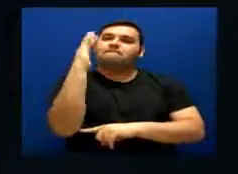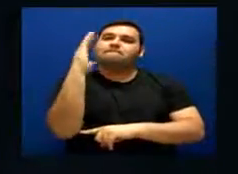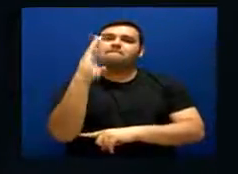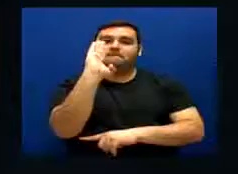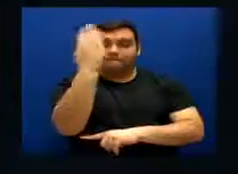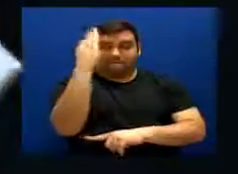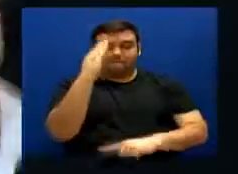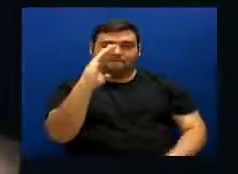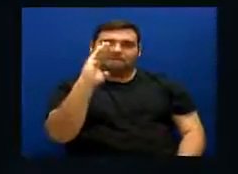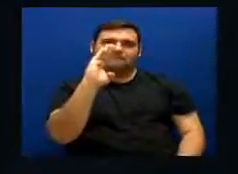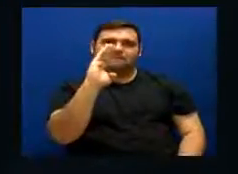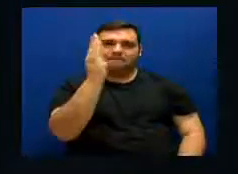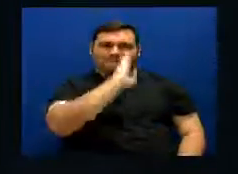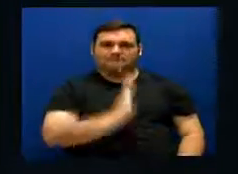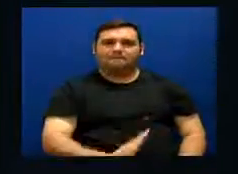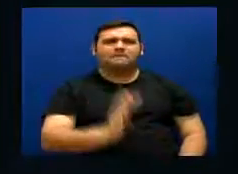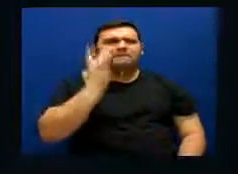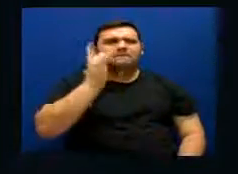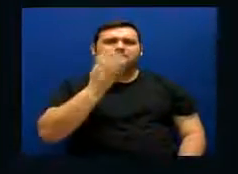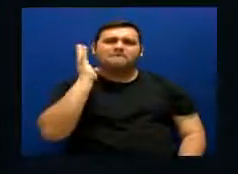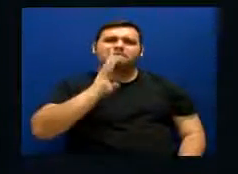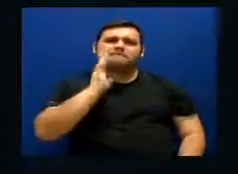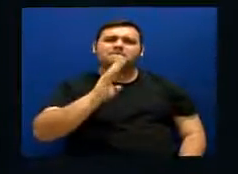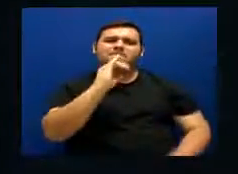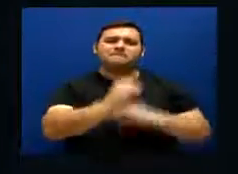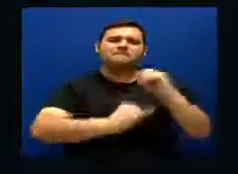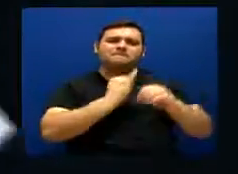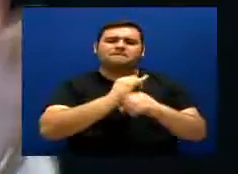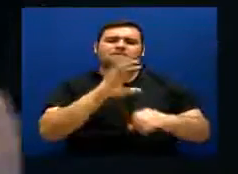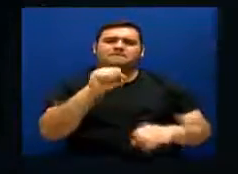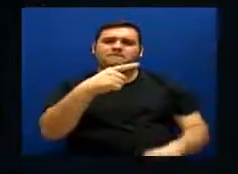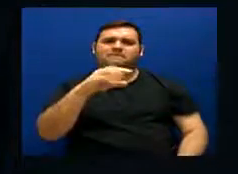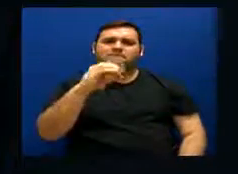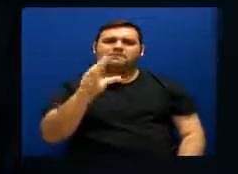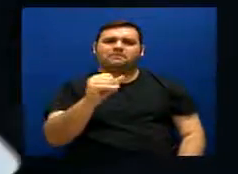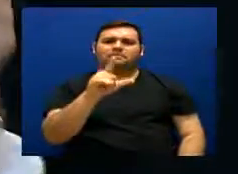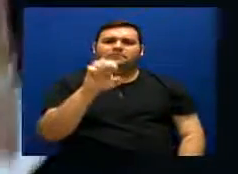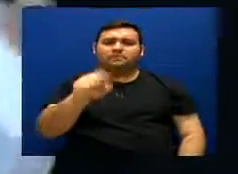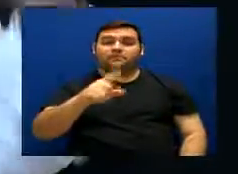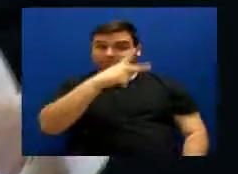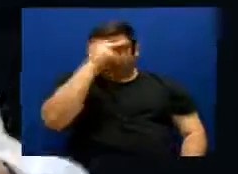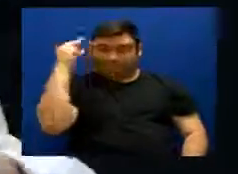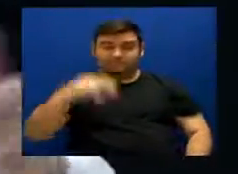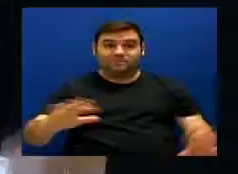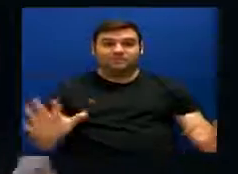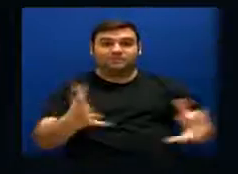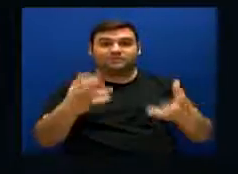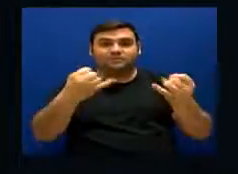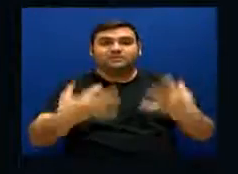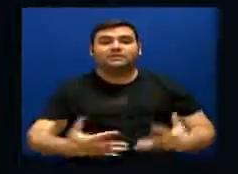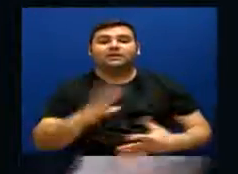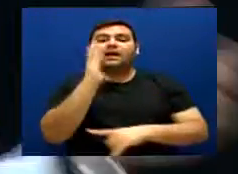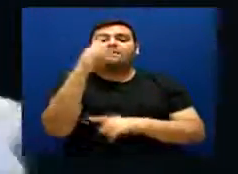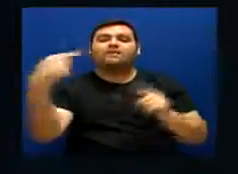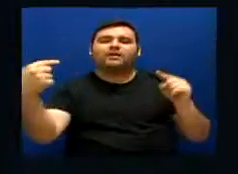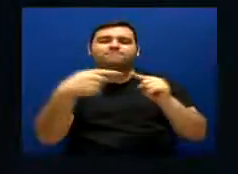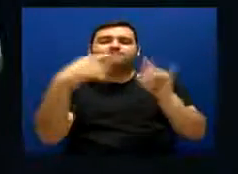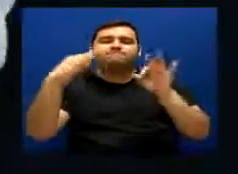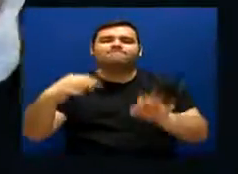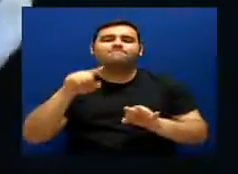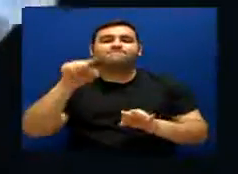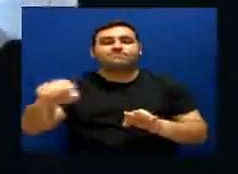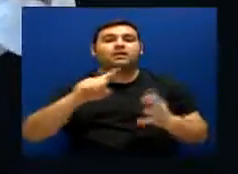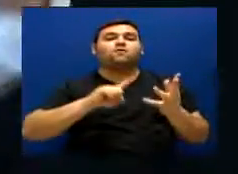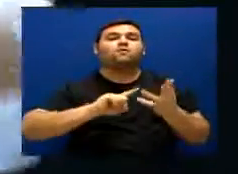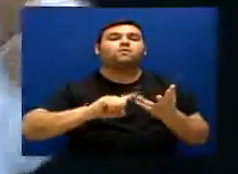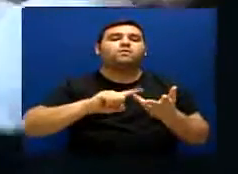Pau Brasil. Mas esse site de São Carlos eu achei interessantíssimo, porque a prefeitura incentivava e dizia, para sua rua esta árvore adequada ou esta